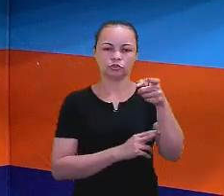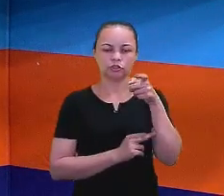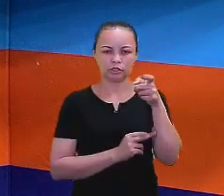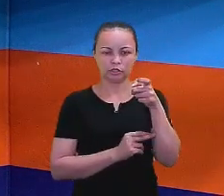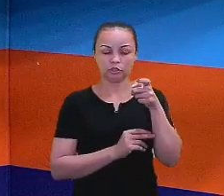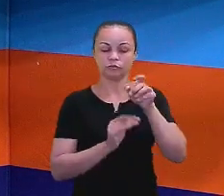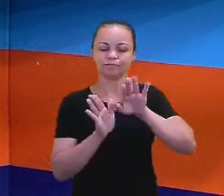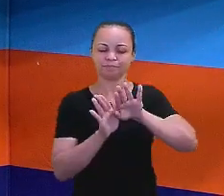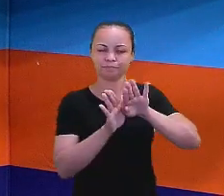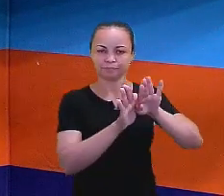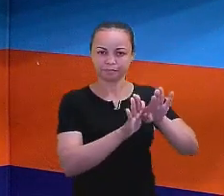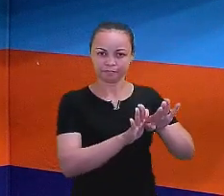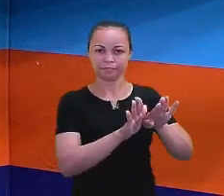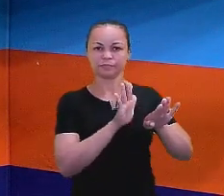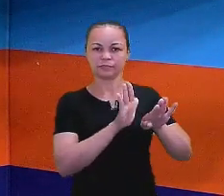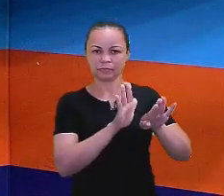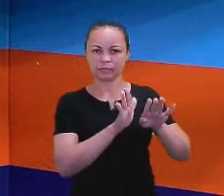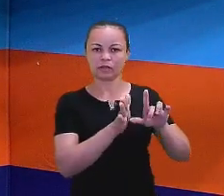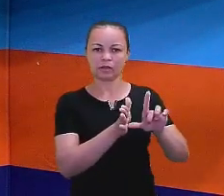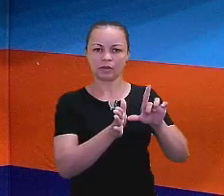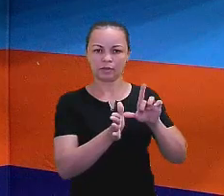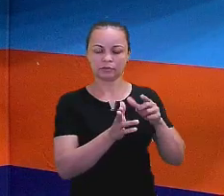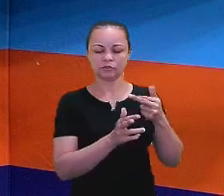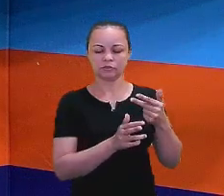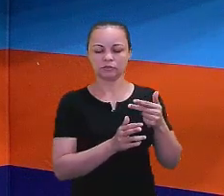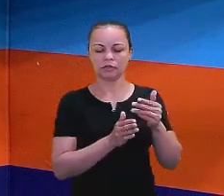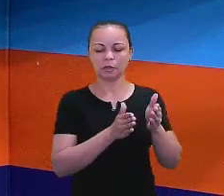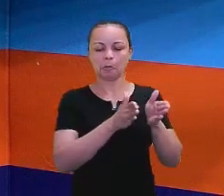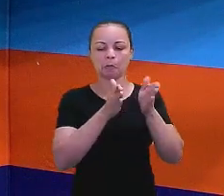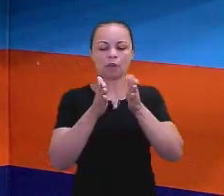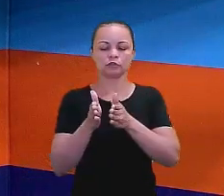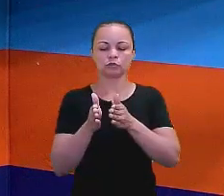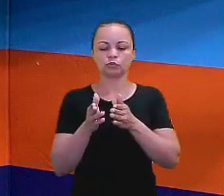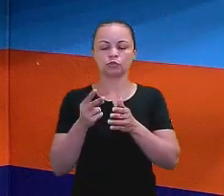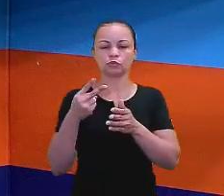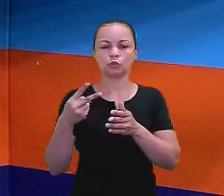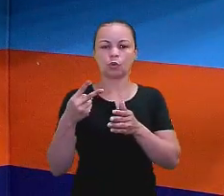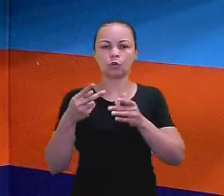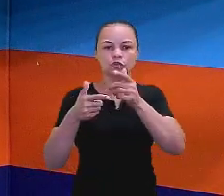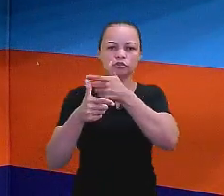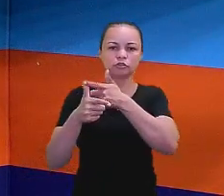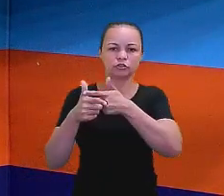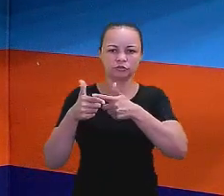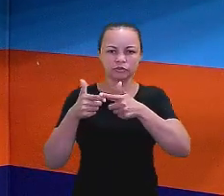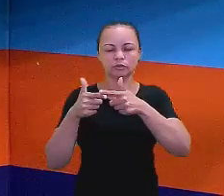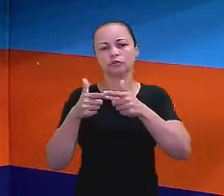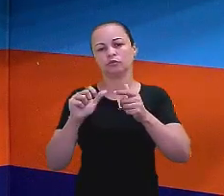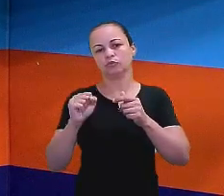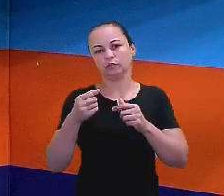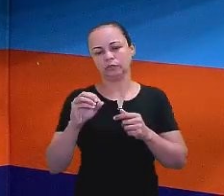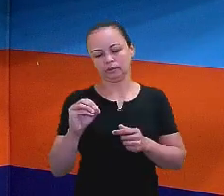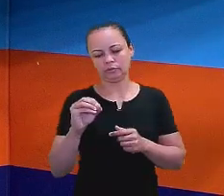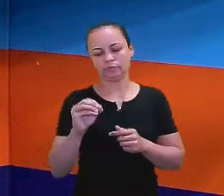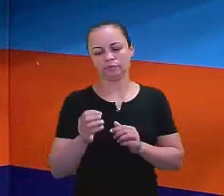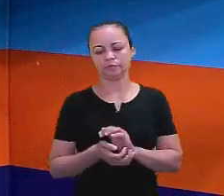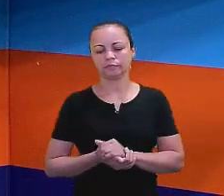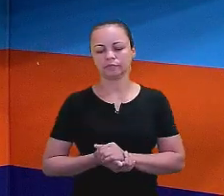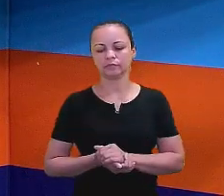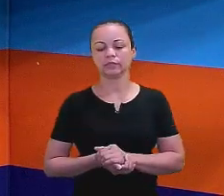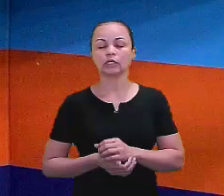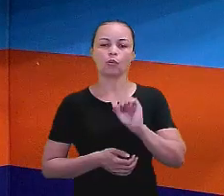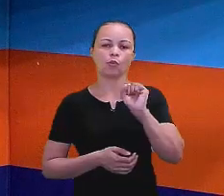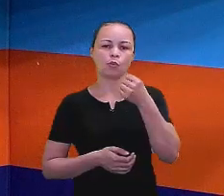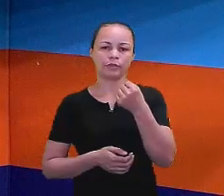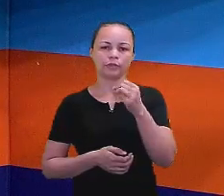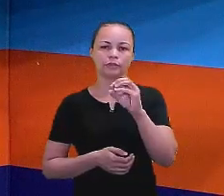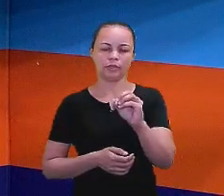x, deixa o x sozinho antes da igualdade. E passo 2 dividindo o 80. Então, ó, 80 dividido por